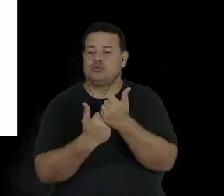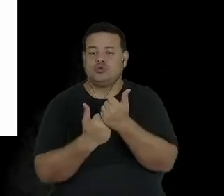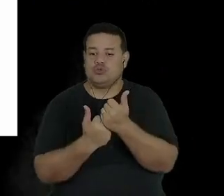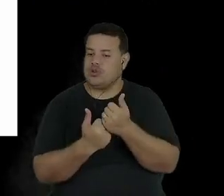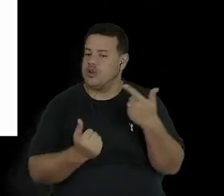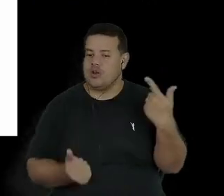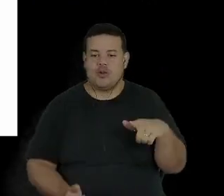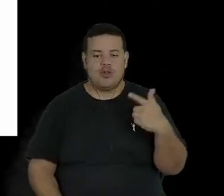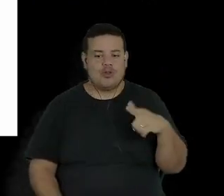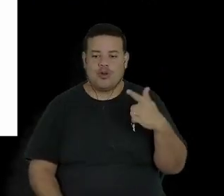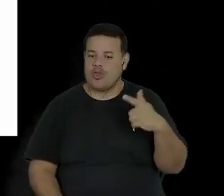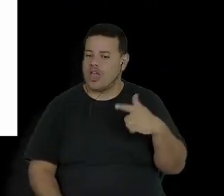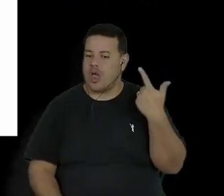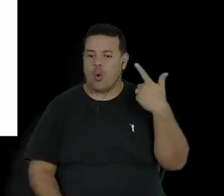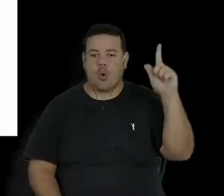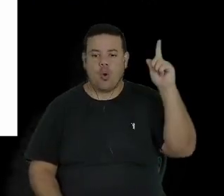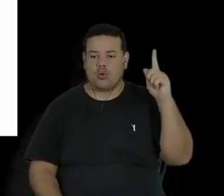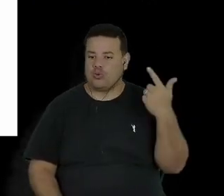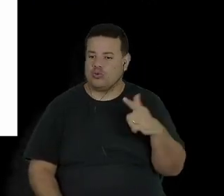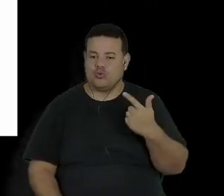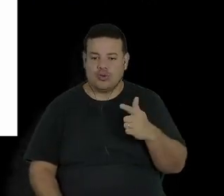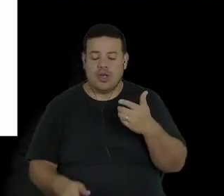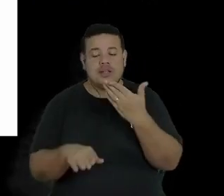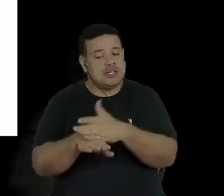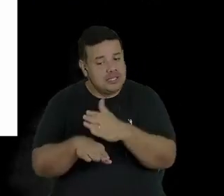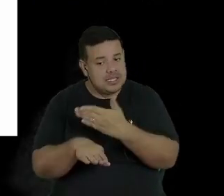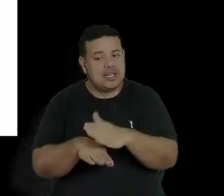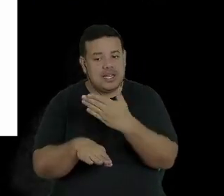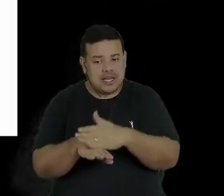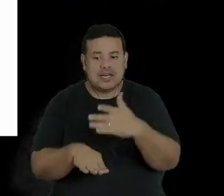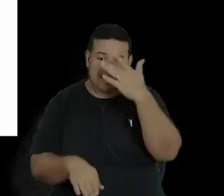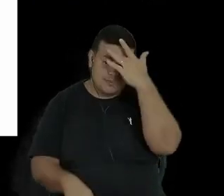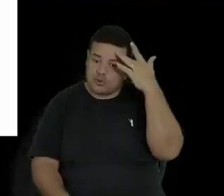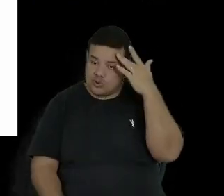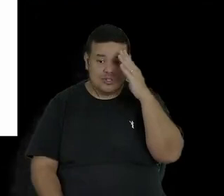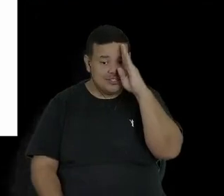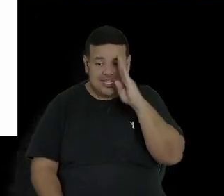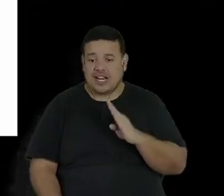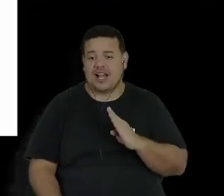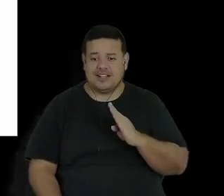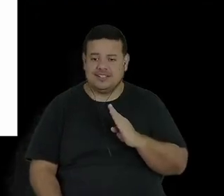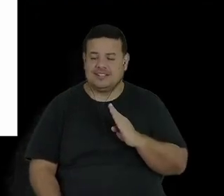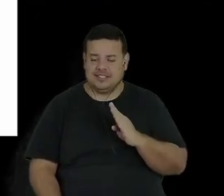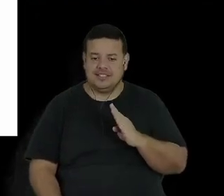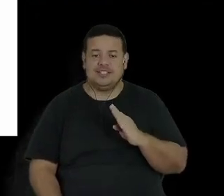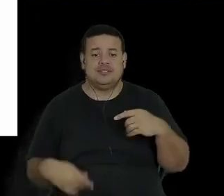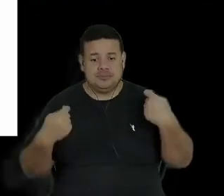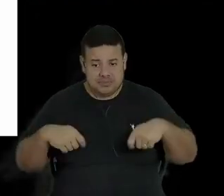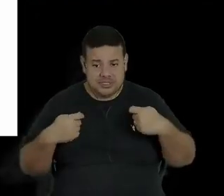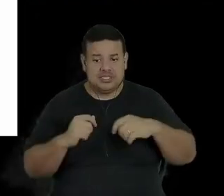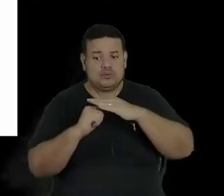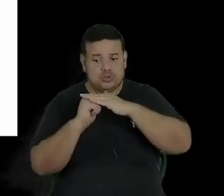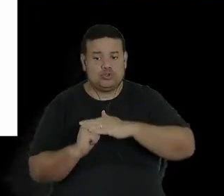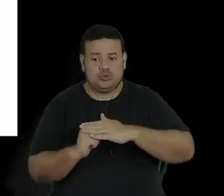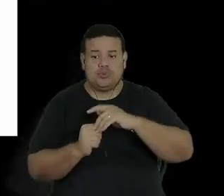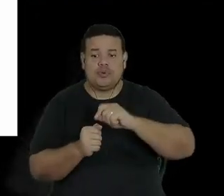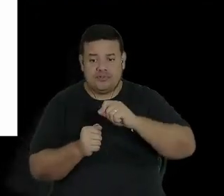outro. Nós precisamos treinar pessoas gratuitamente. Nós precisamos de estrutura para fazer isso em Londrina.